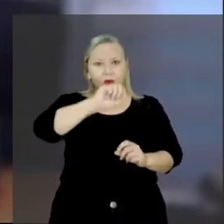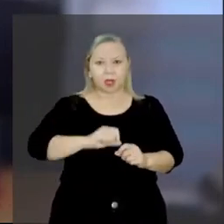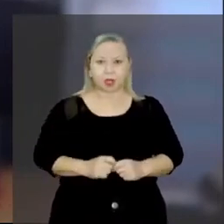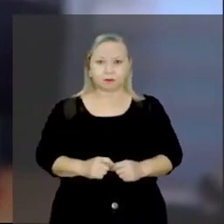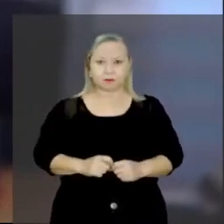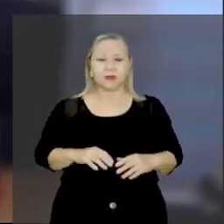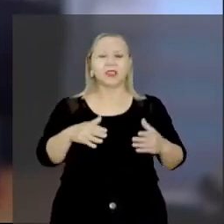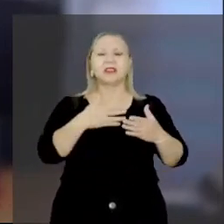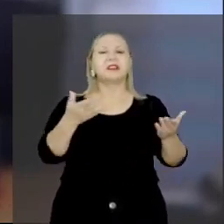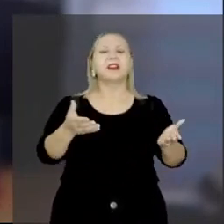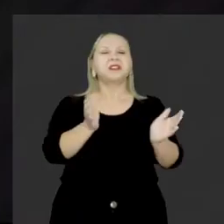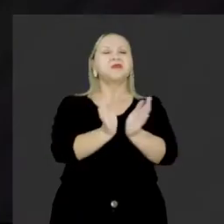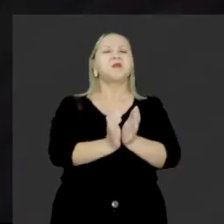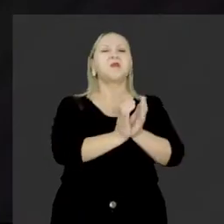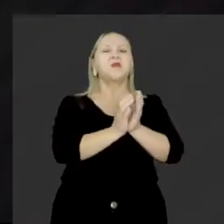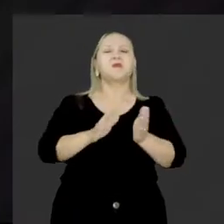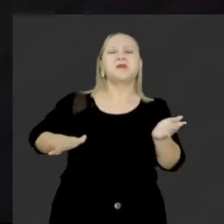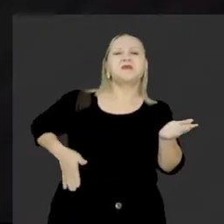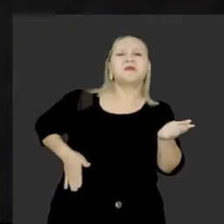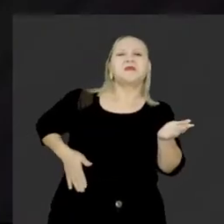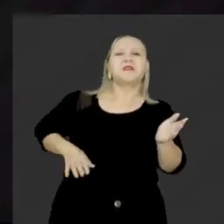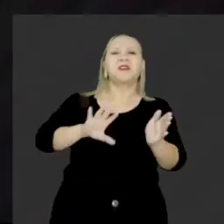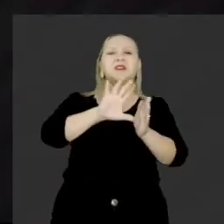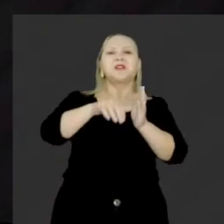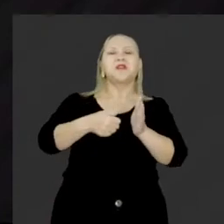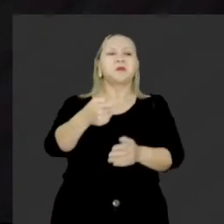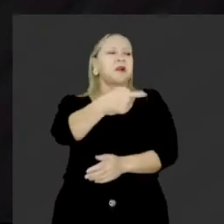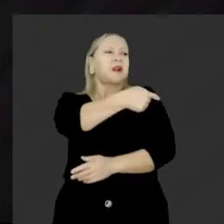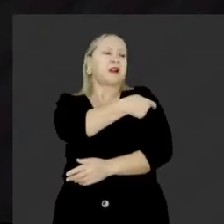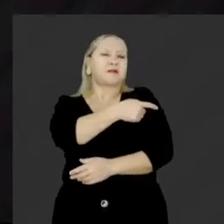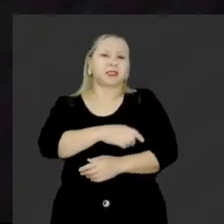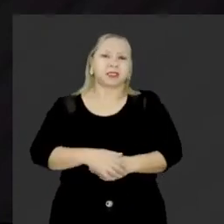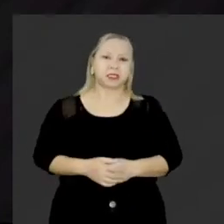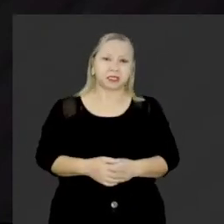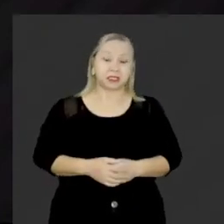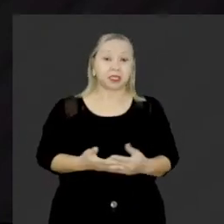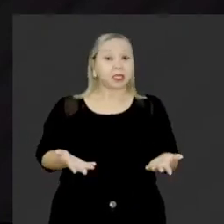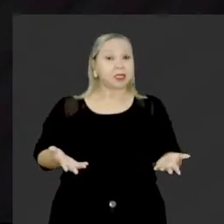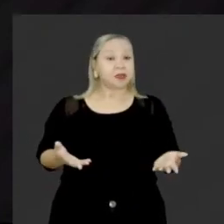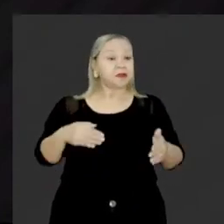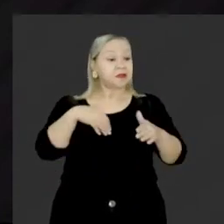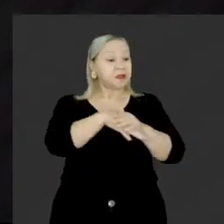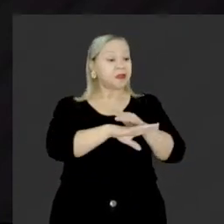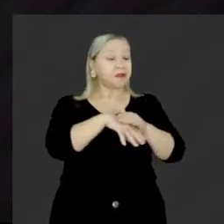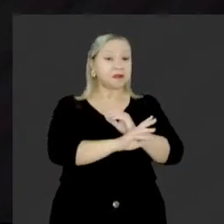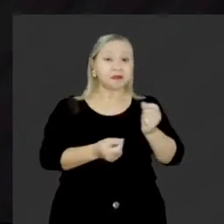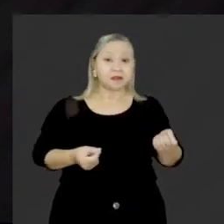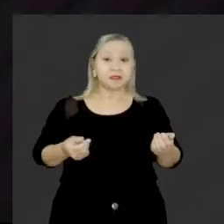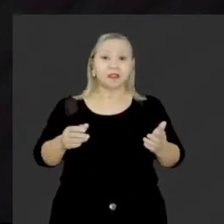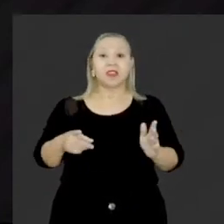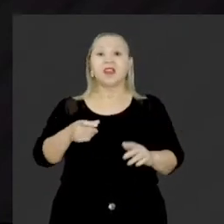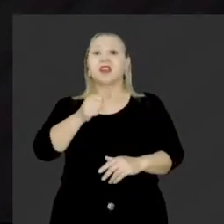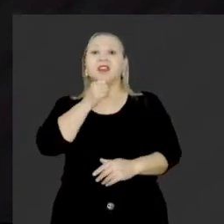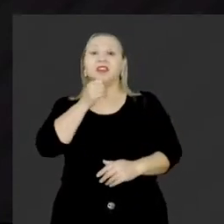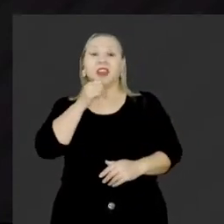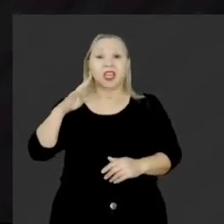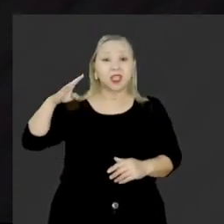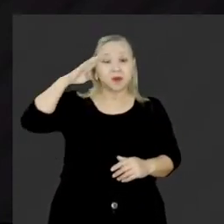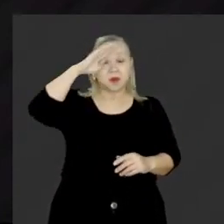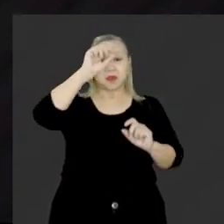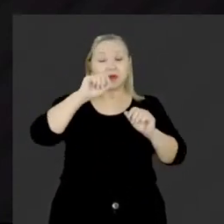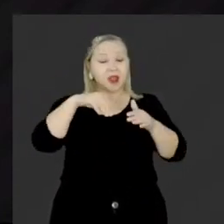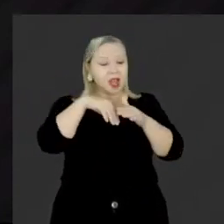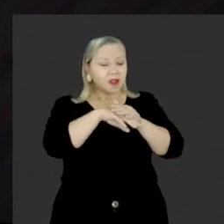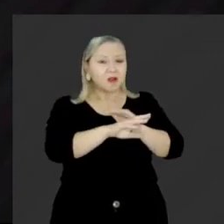qualquer denúncia contra qualquer pessoa era investigada. E hoje qualquer denúncia contra qualquer pessoa é arquivada. É